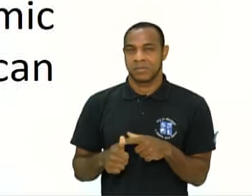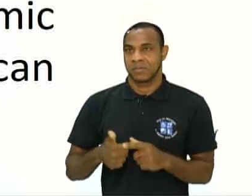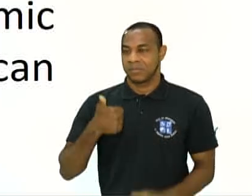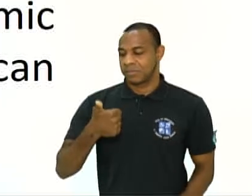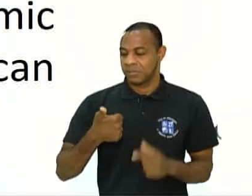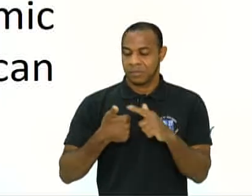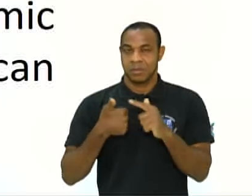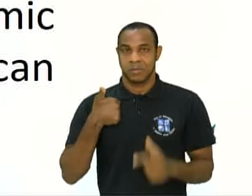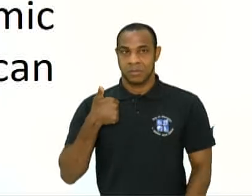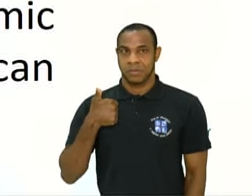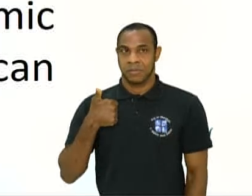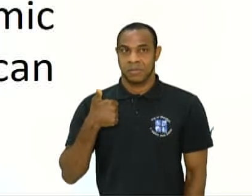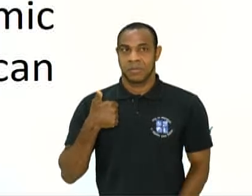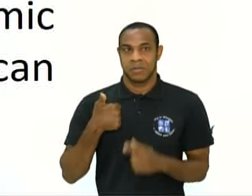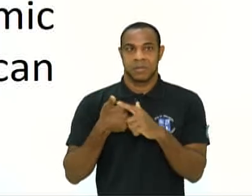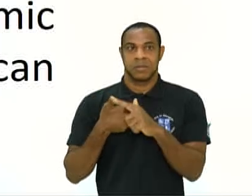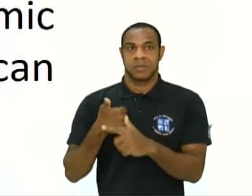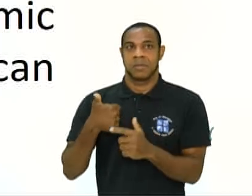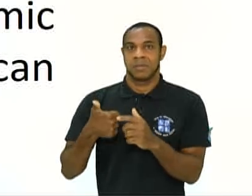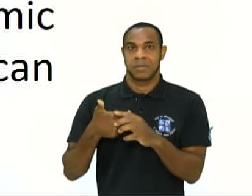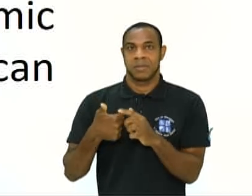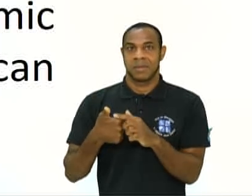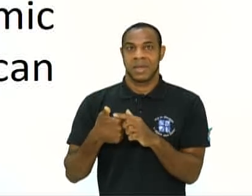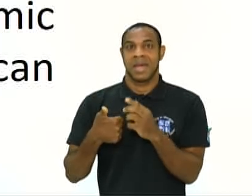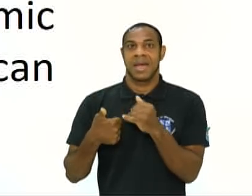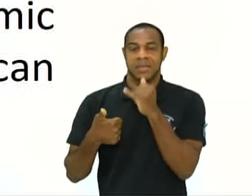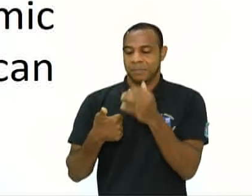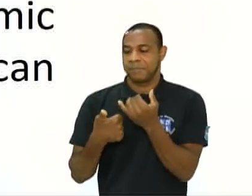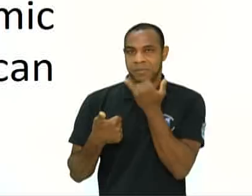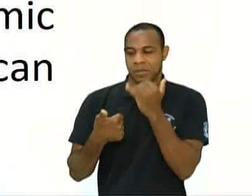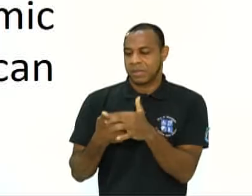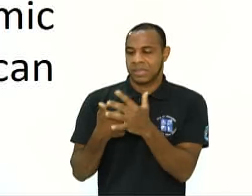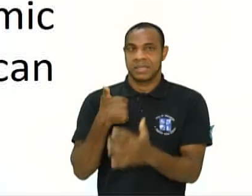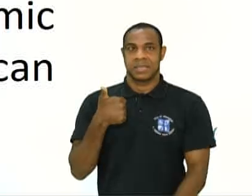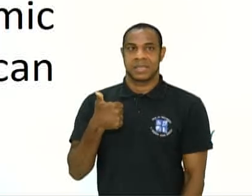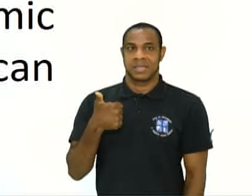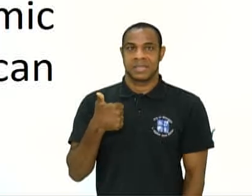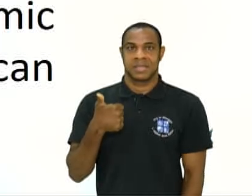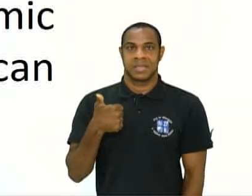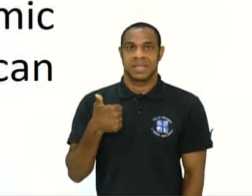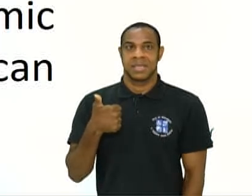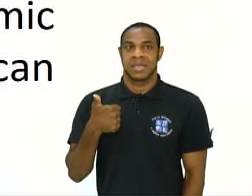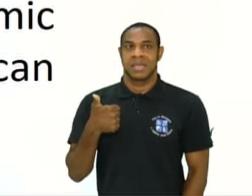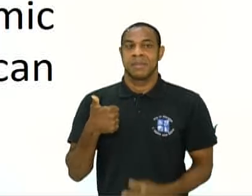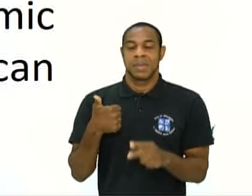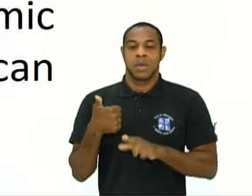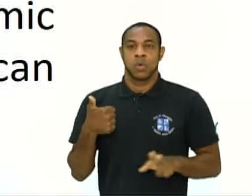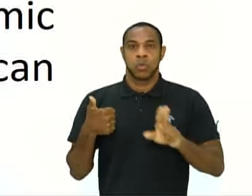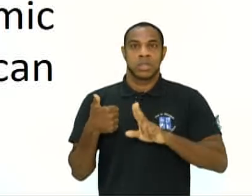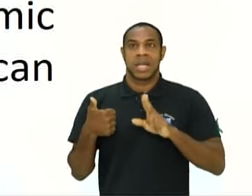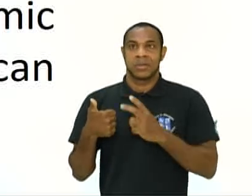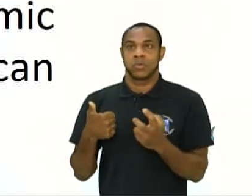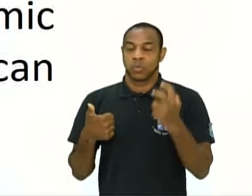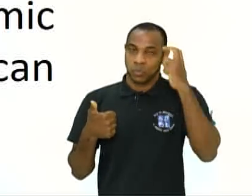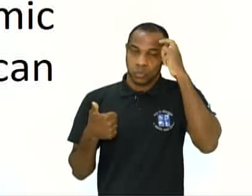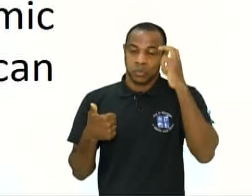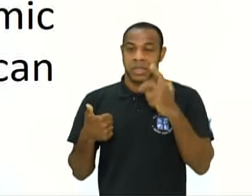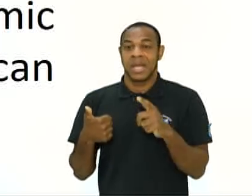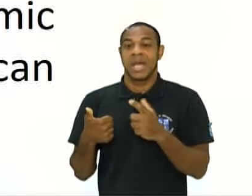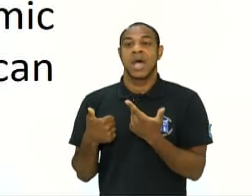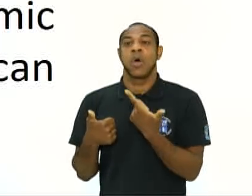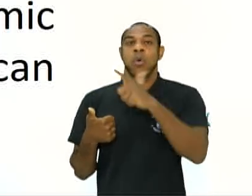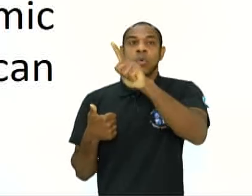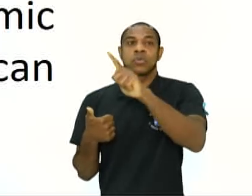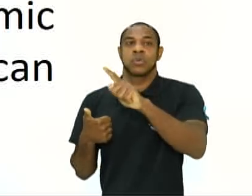o polegar erguido, como nós usamos aqui para falar ok, é usado em muitas culturas, não mais do que no Brasil, onde